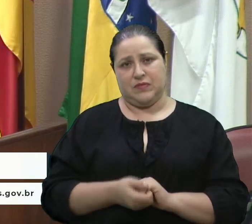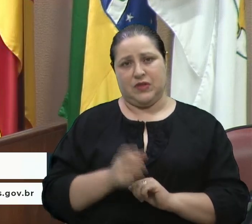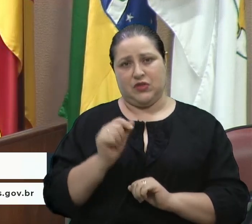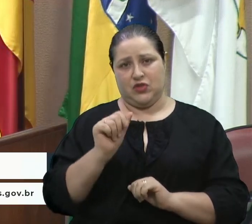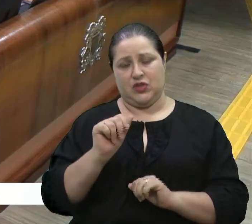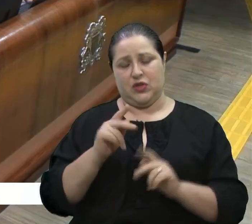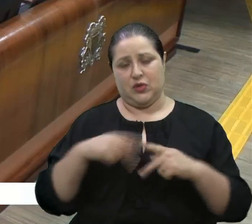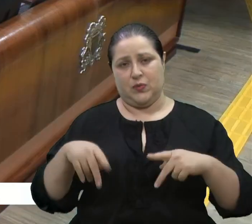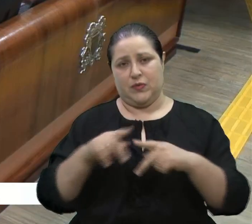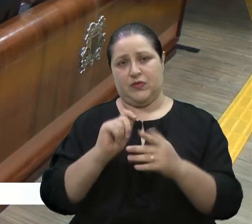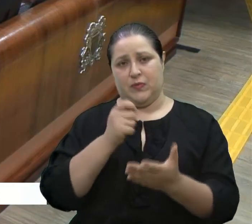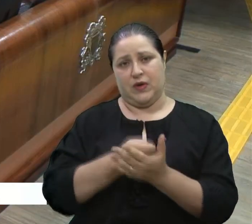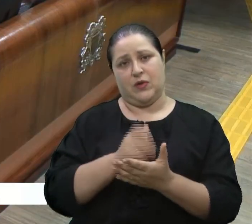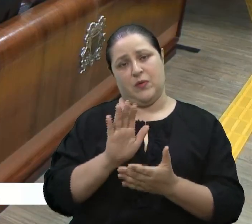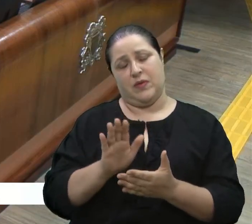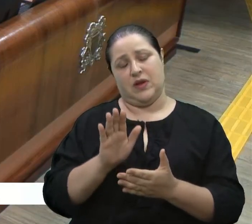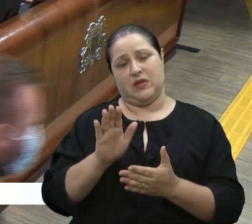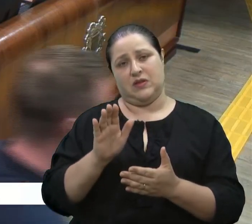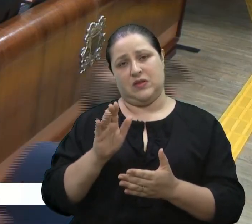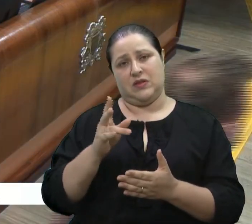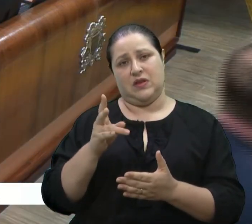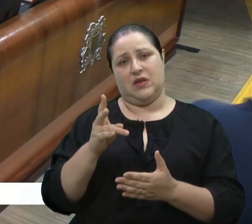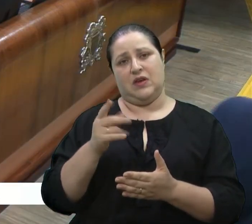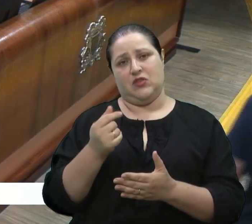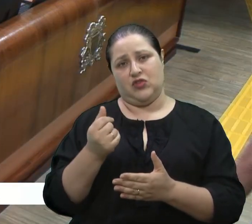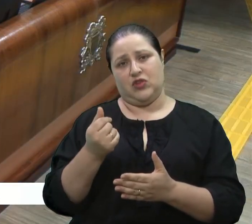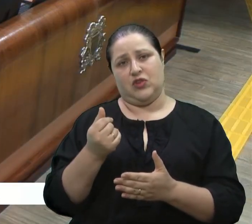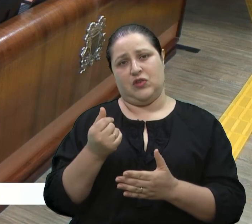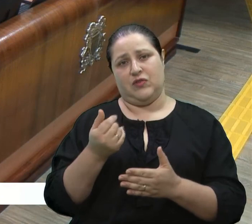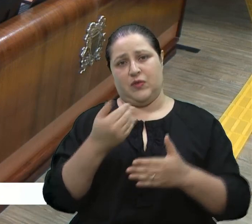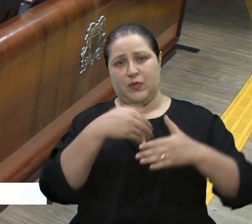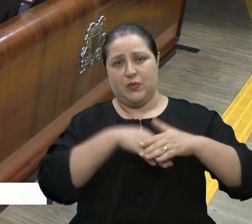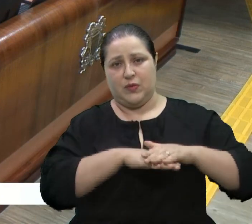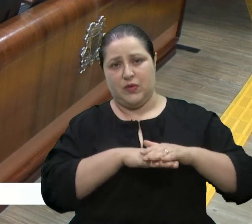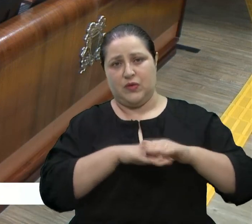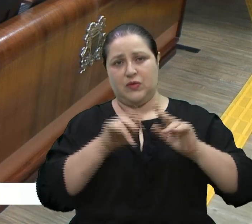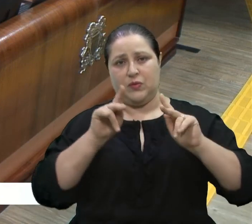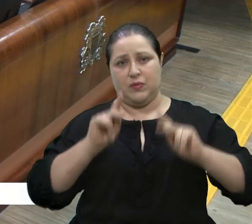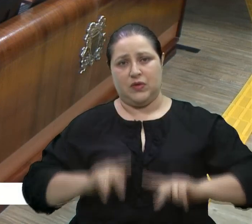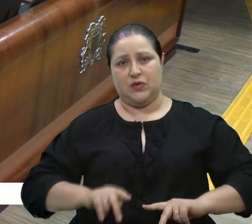presidente. Uma declaração de líder, presidente. Declaração de líder, a bancada do PSB.